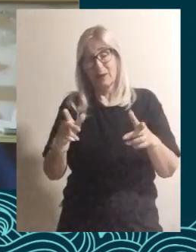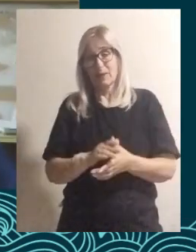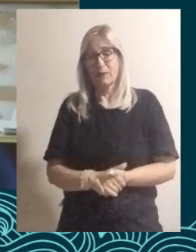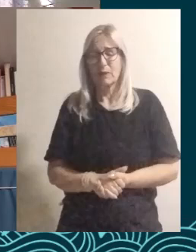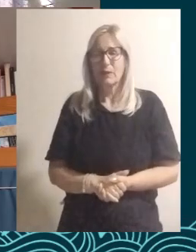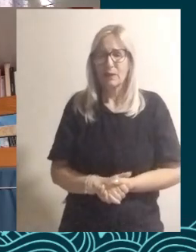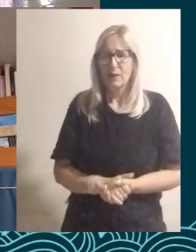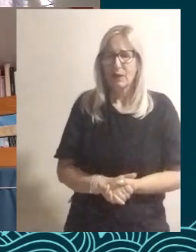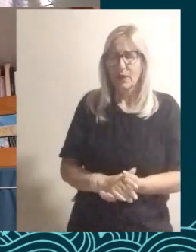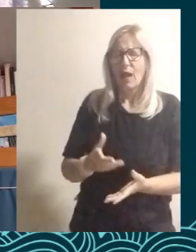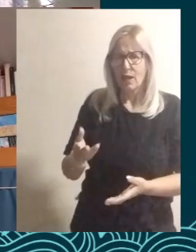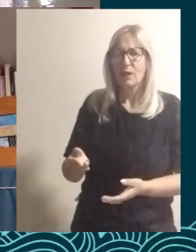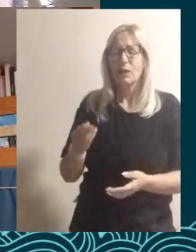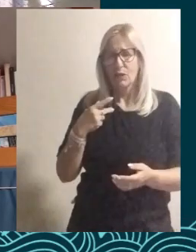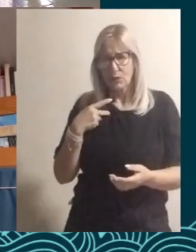Assim,